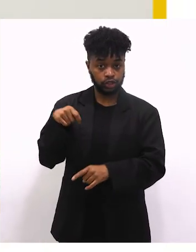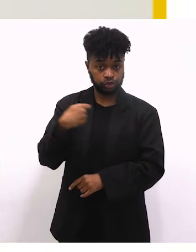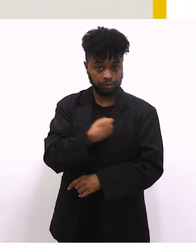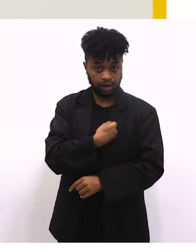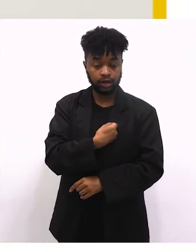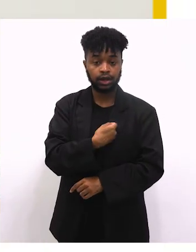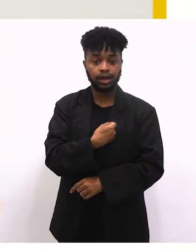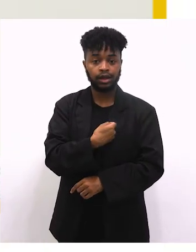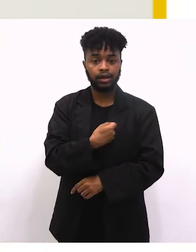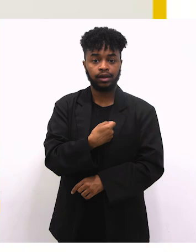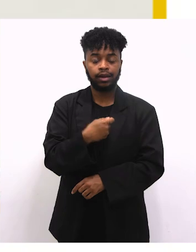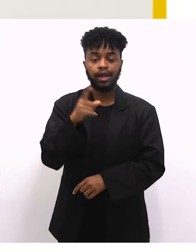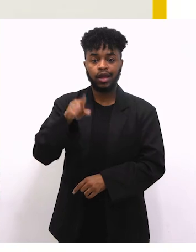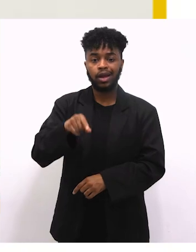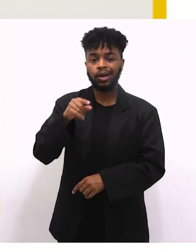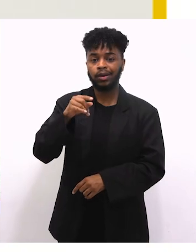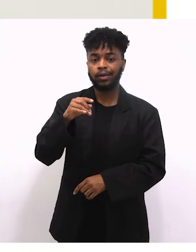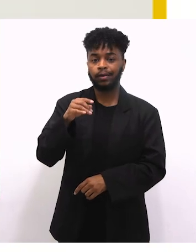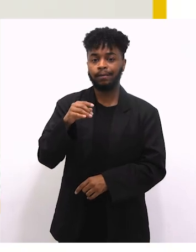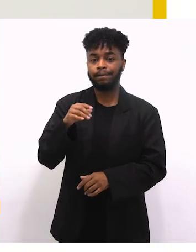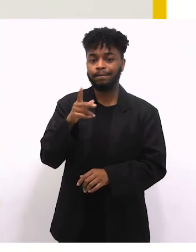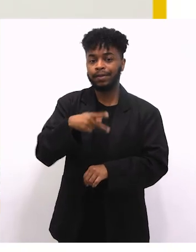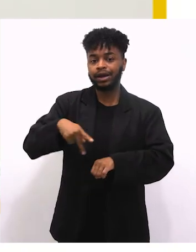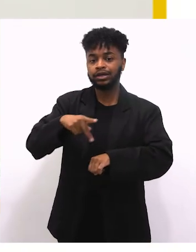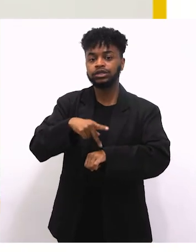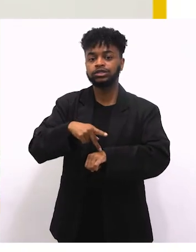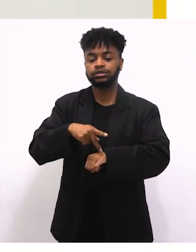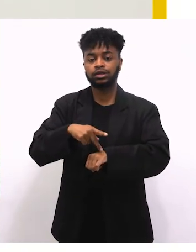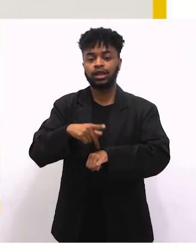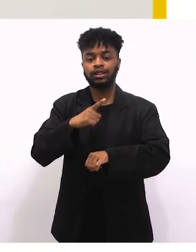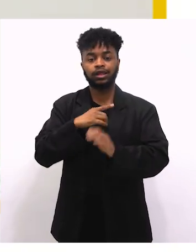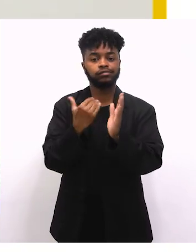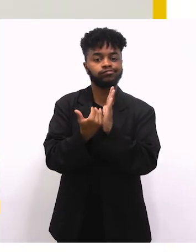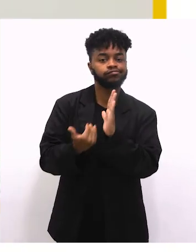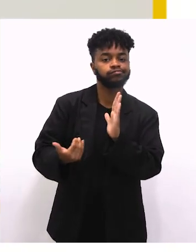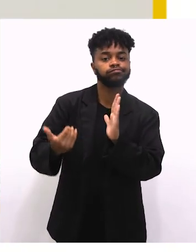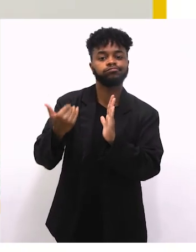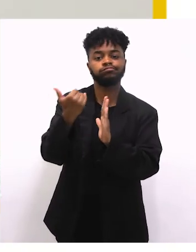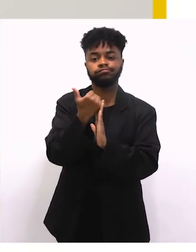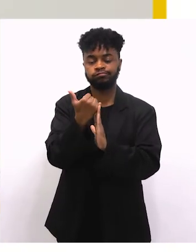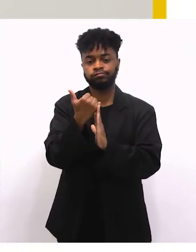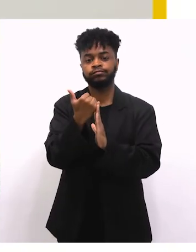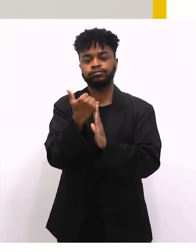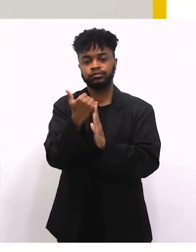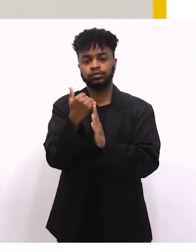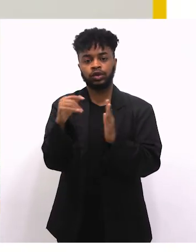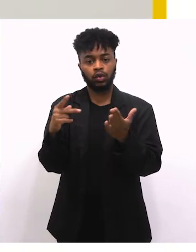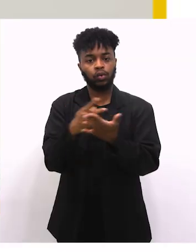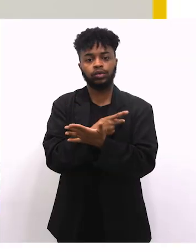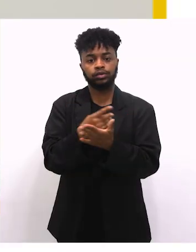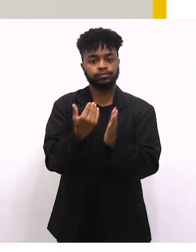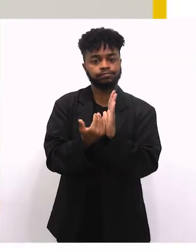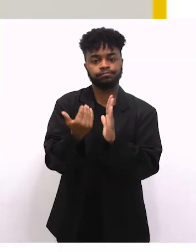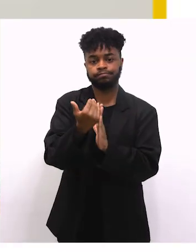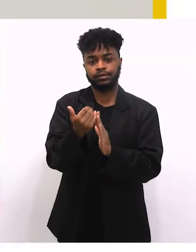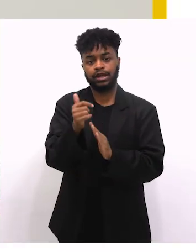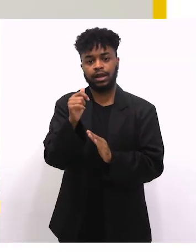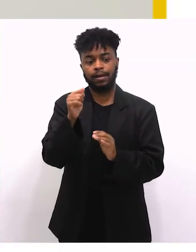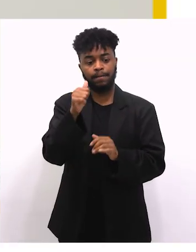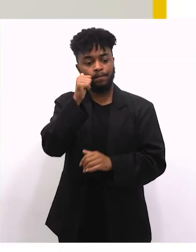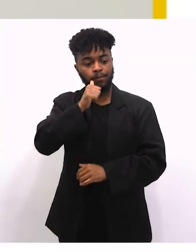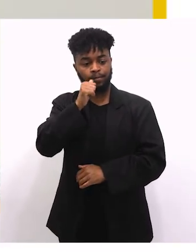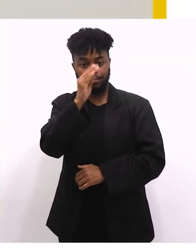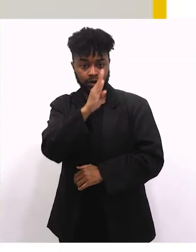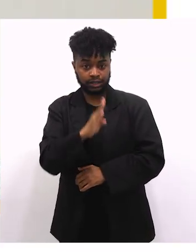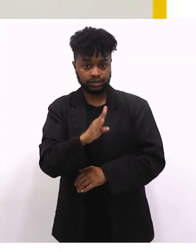na Europa, acabam sendo os países os quais nós temos os maiores números de brasileiras,